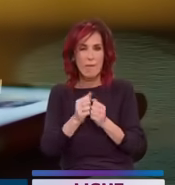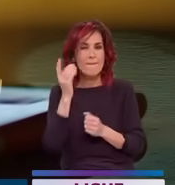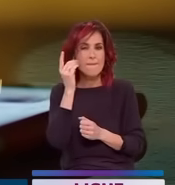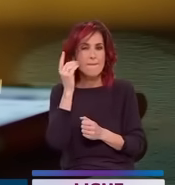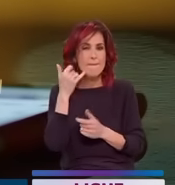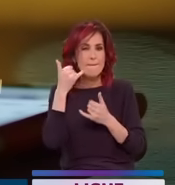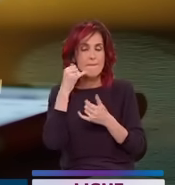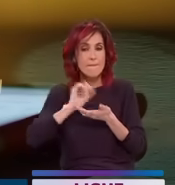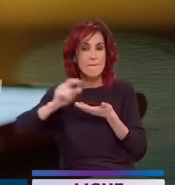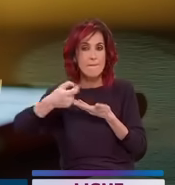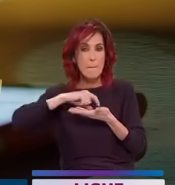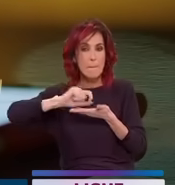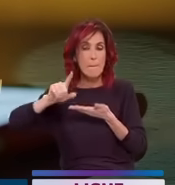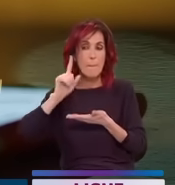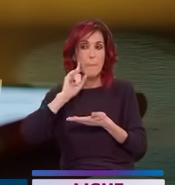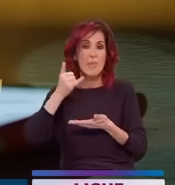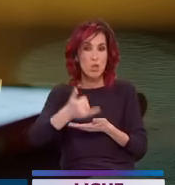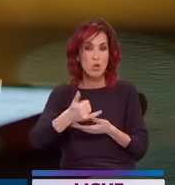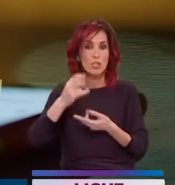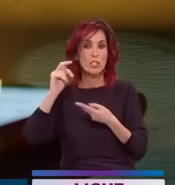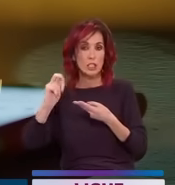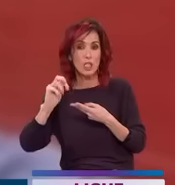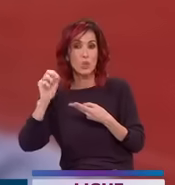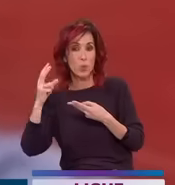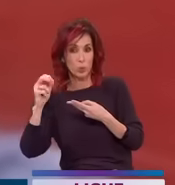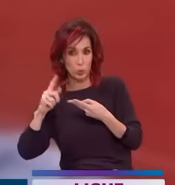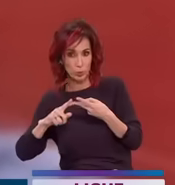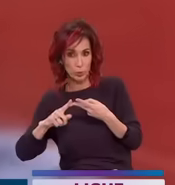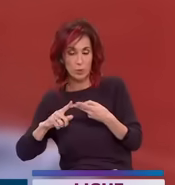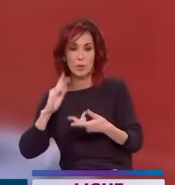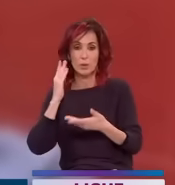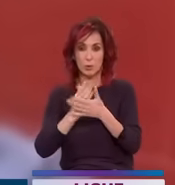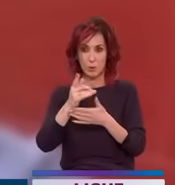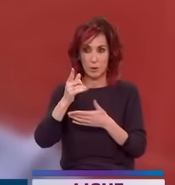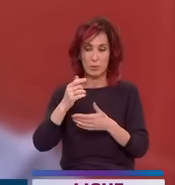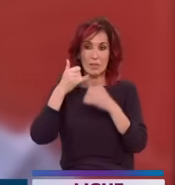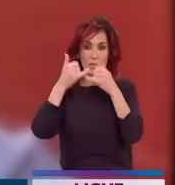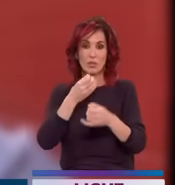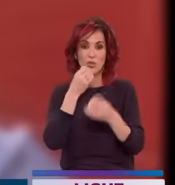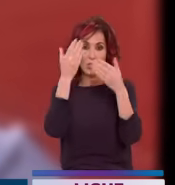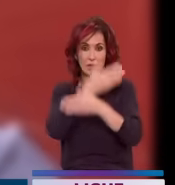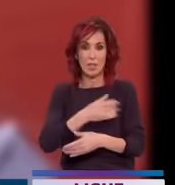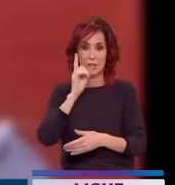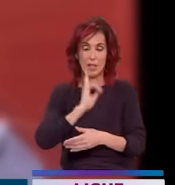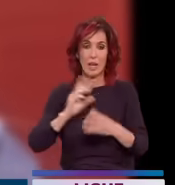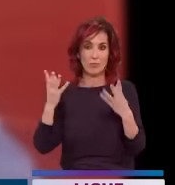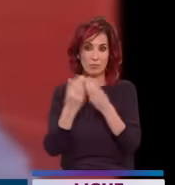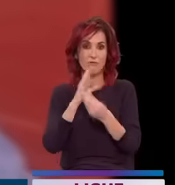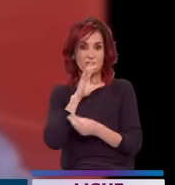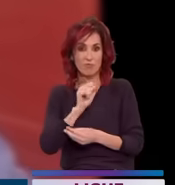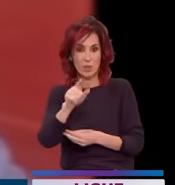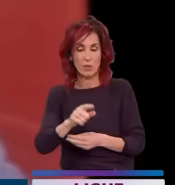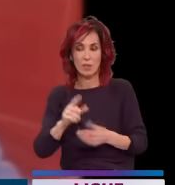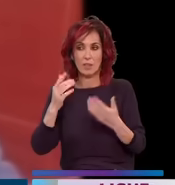chamadas e trocas de mensagens no dia 2 e 3 de outubro, a última vez a seguir ao jantar que Mónica tinha tido com os filhos,